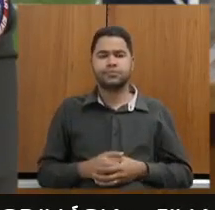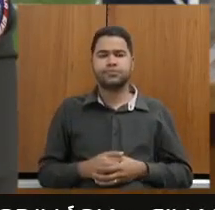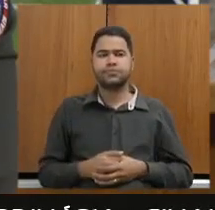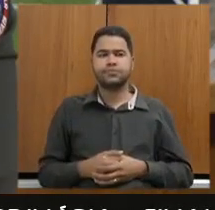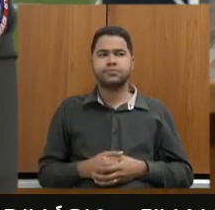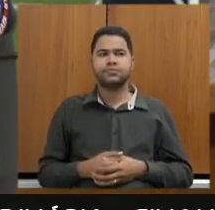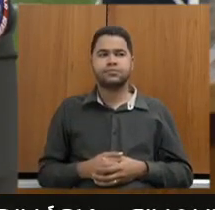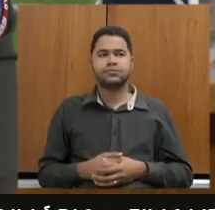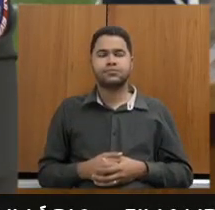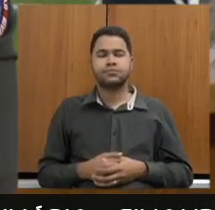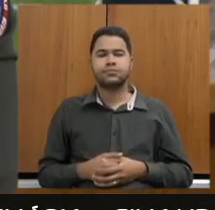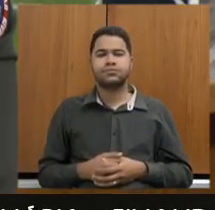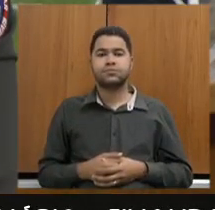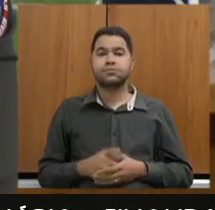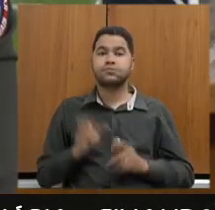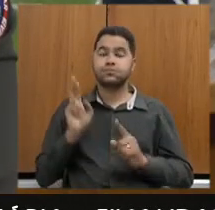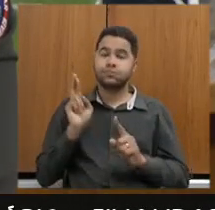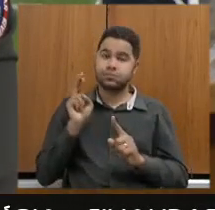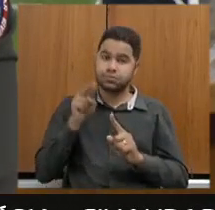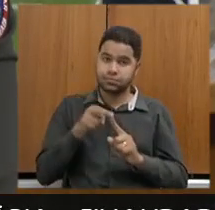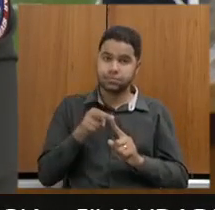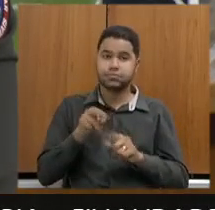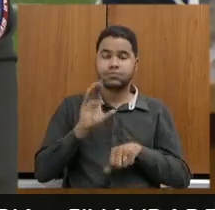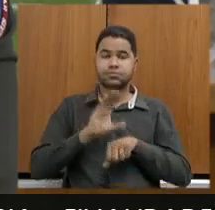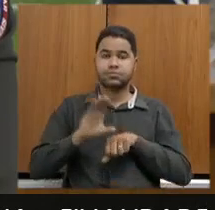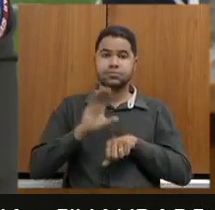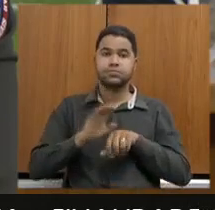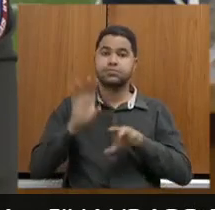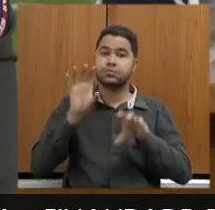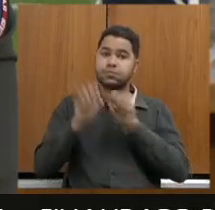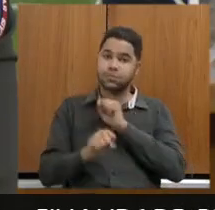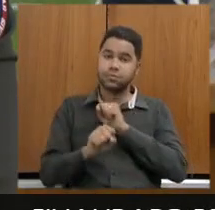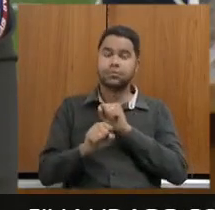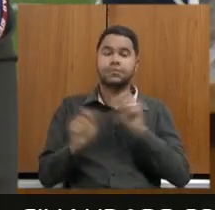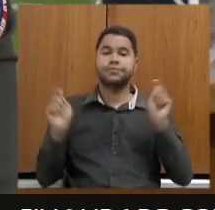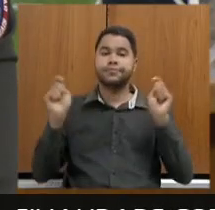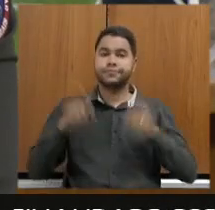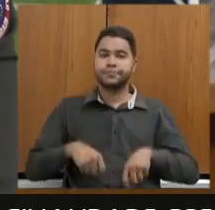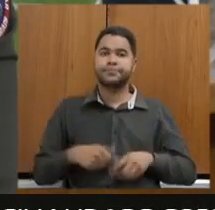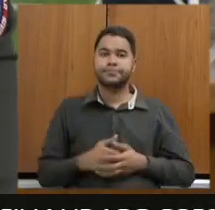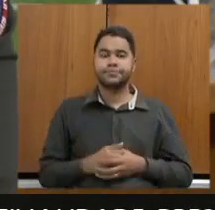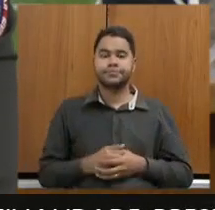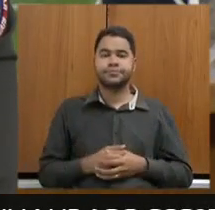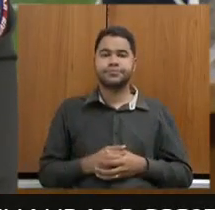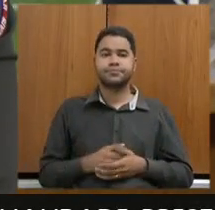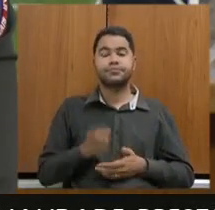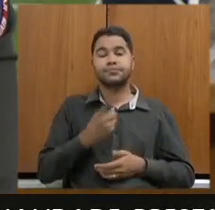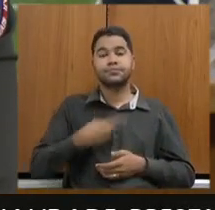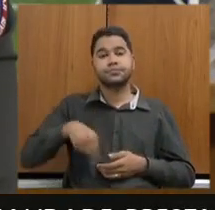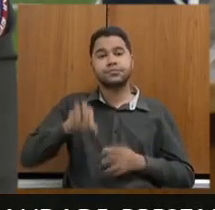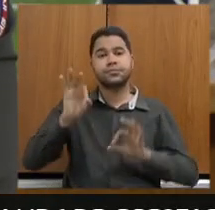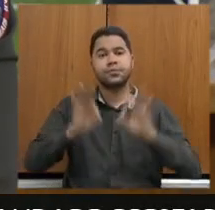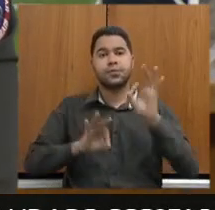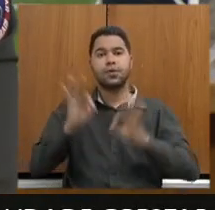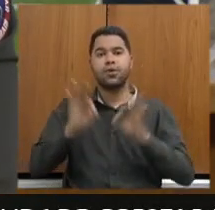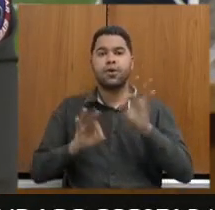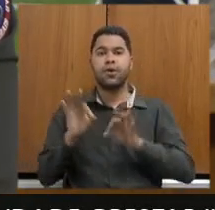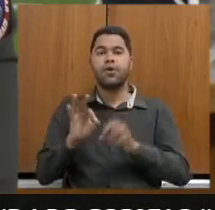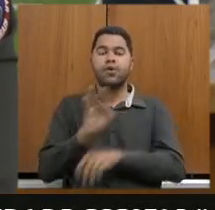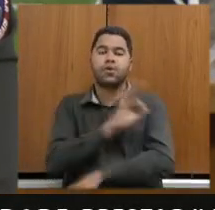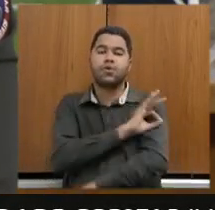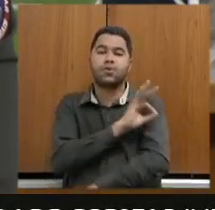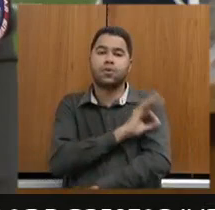e a no que se refere aos cursos de formação e habilitação nós fizemos aí para Os